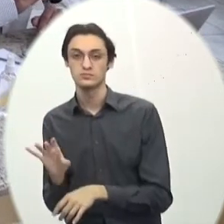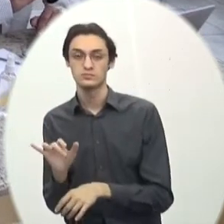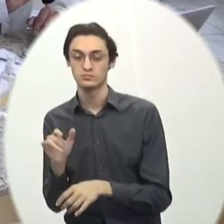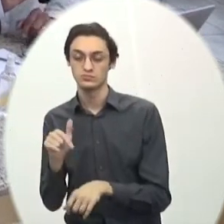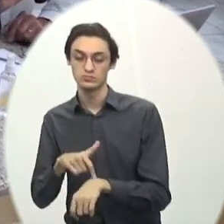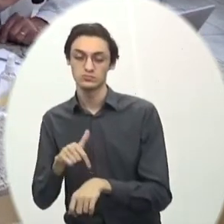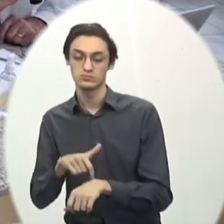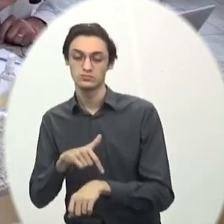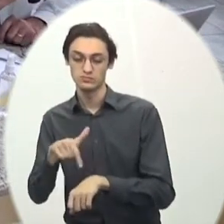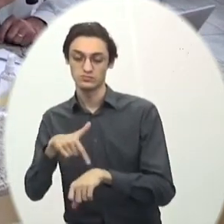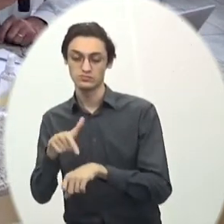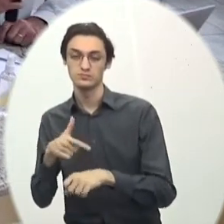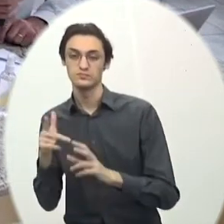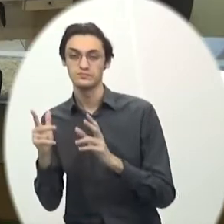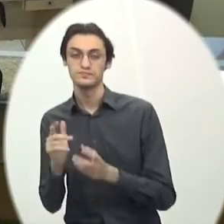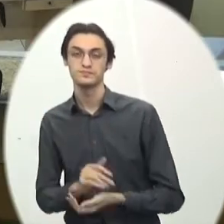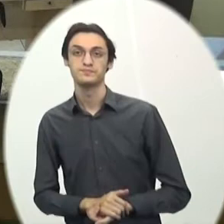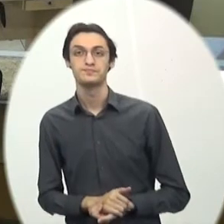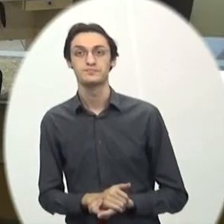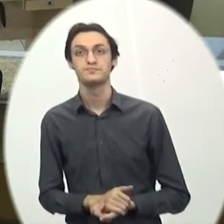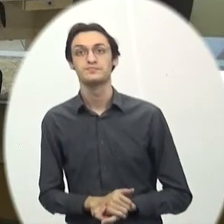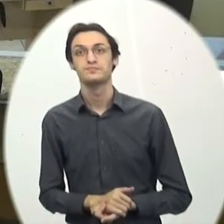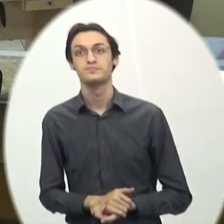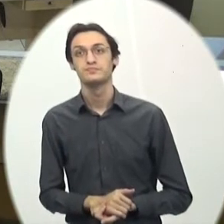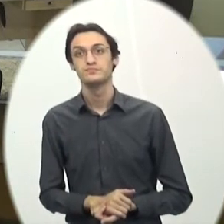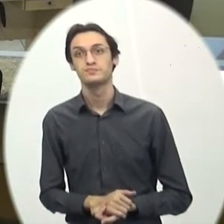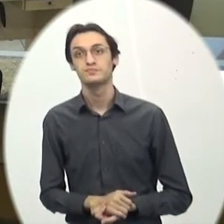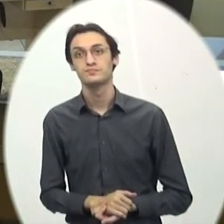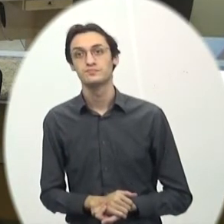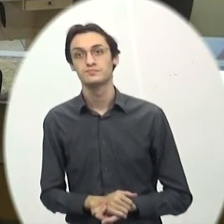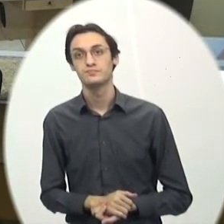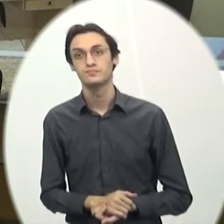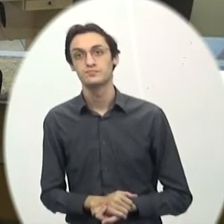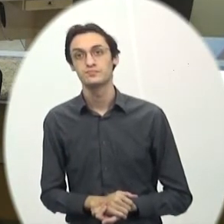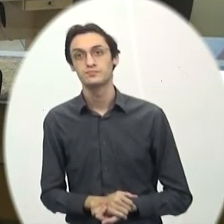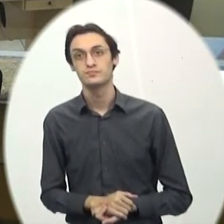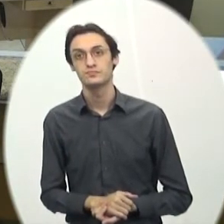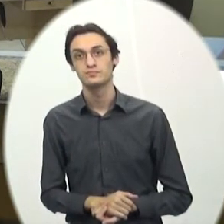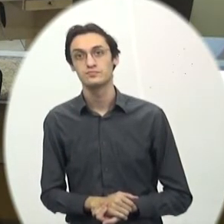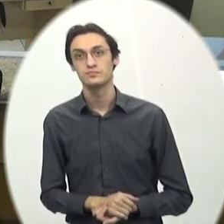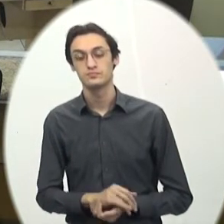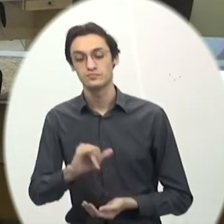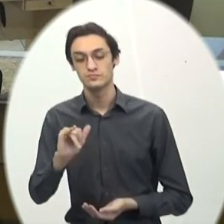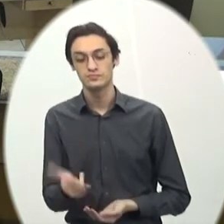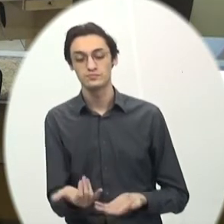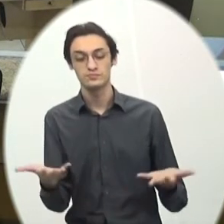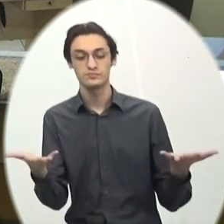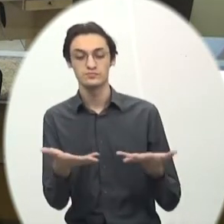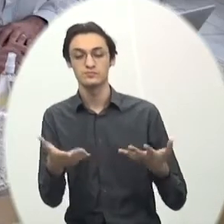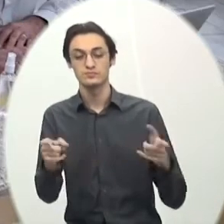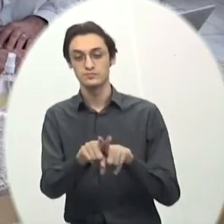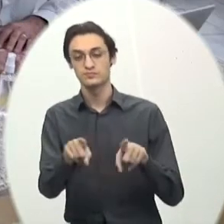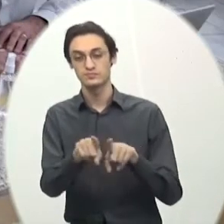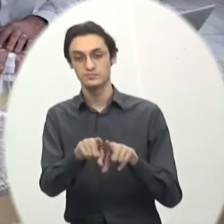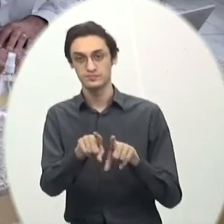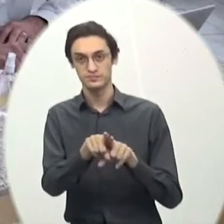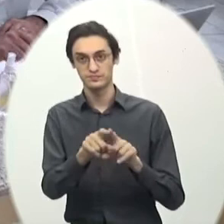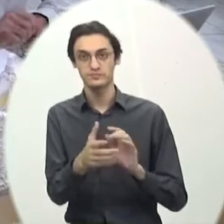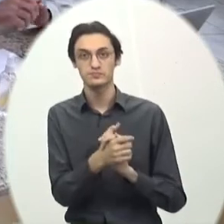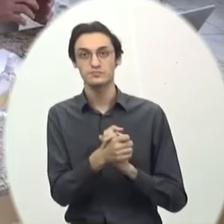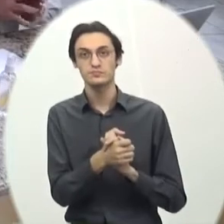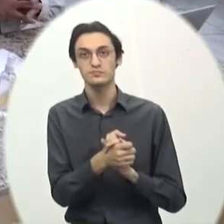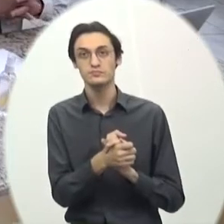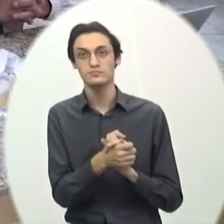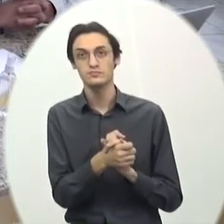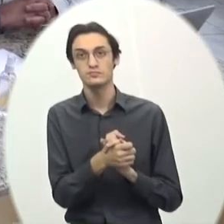solicitada, senhor presidente. Eu só queria aproveitar também, senhor presidente, nós ouvimos aqui o depoente